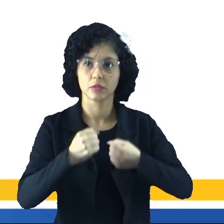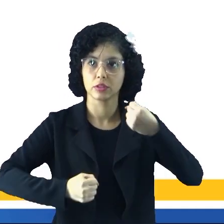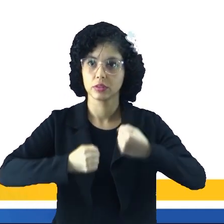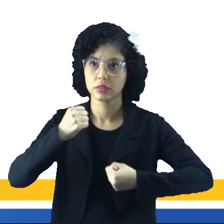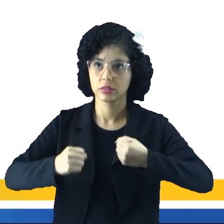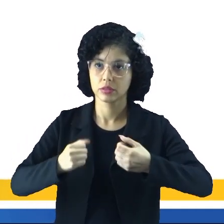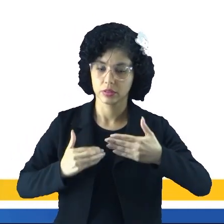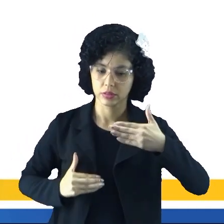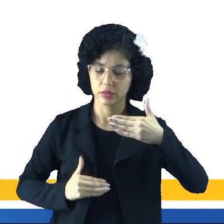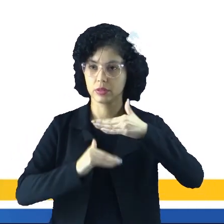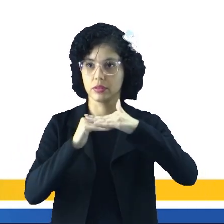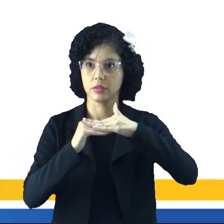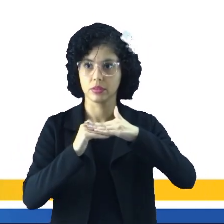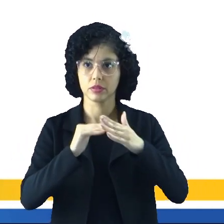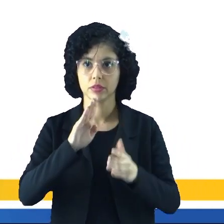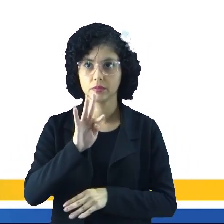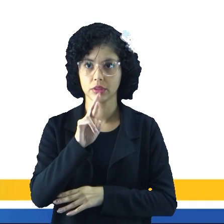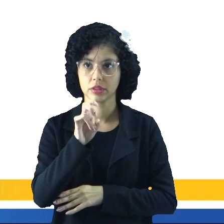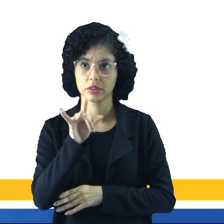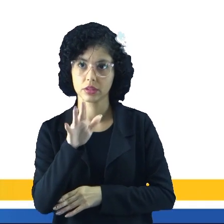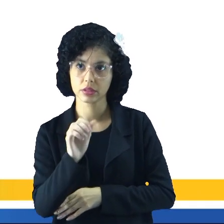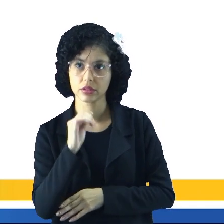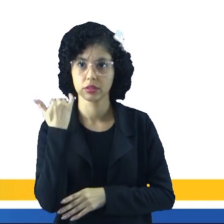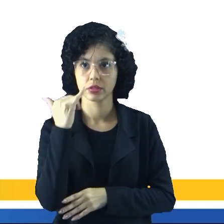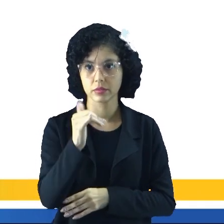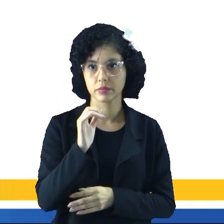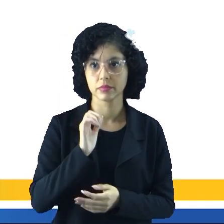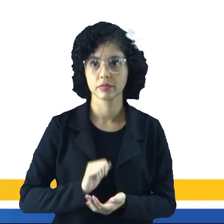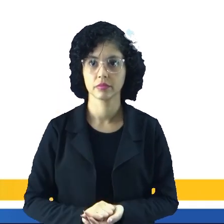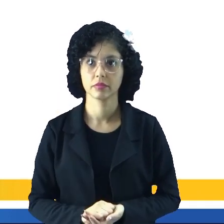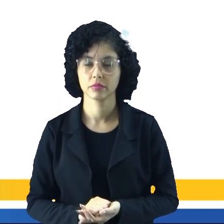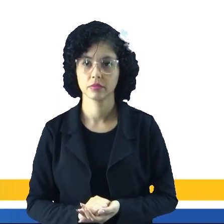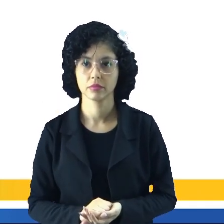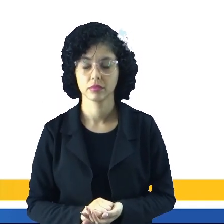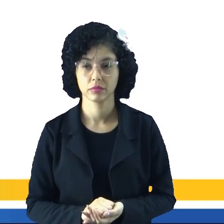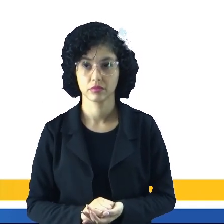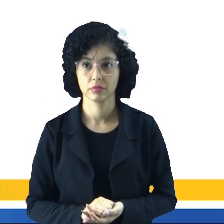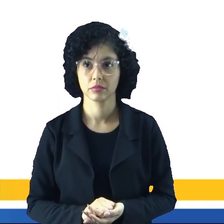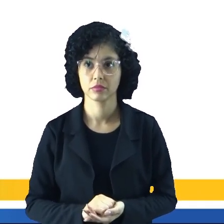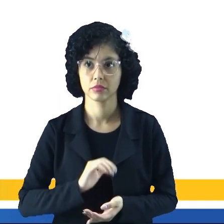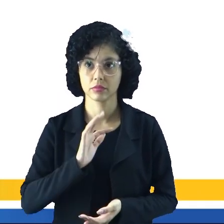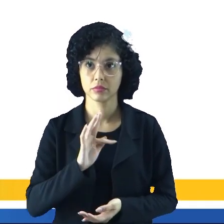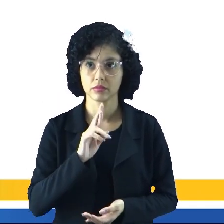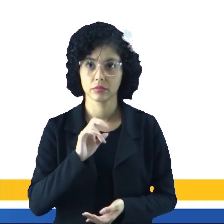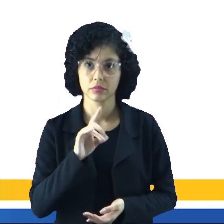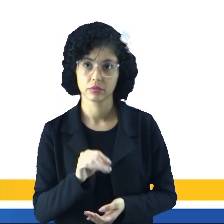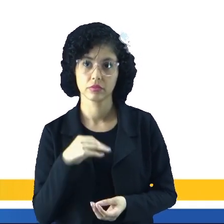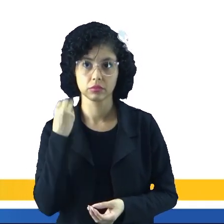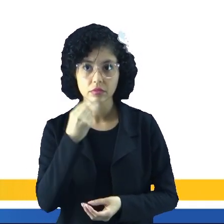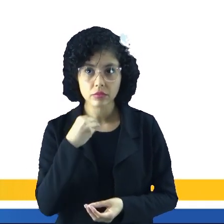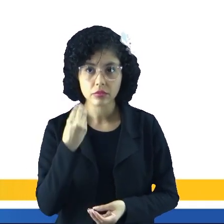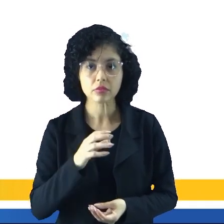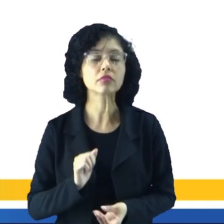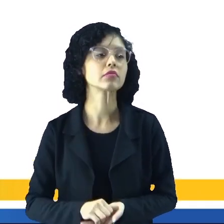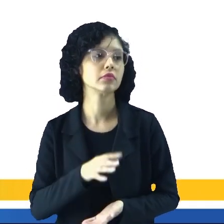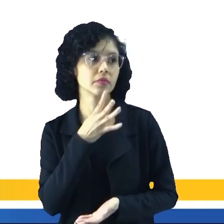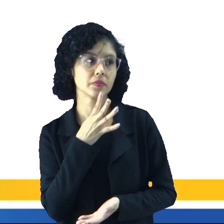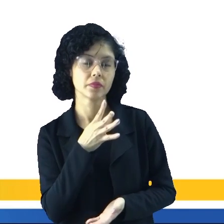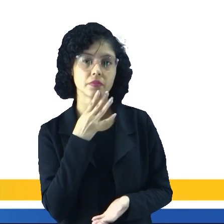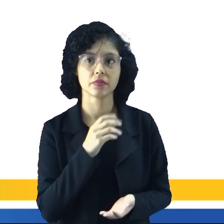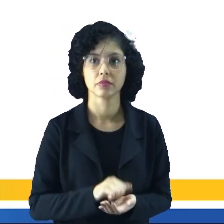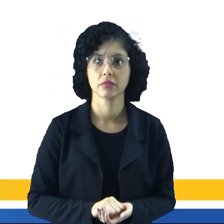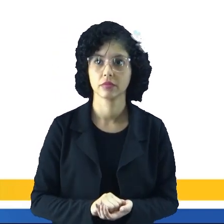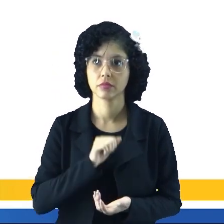ele promove uma blindagem eletrostática. E o Faraday, ele fez essa experiência que ficou muito conhecido